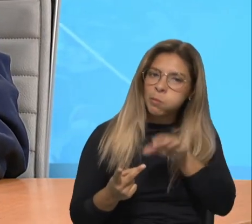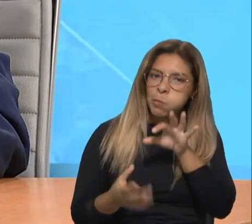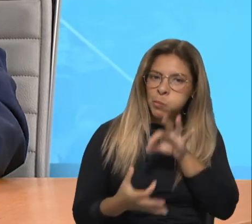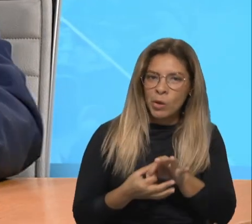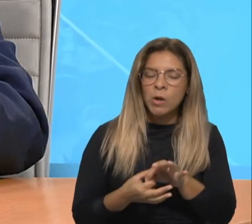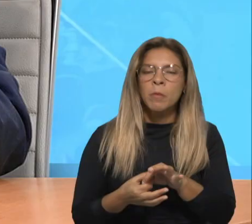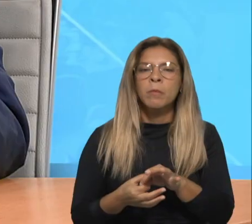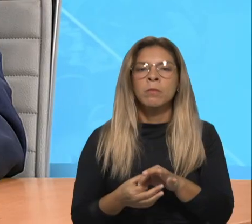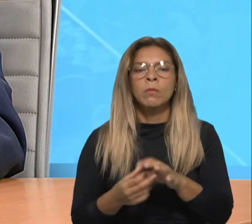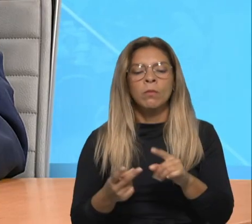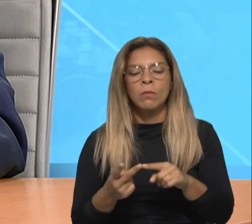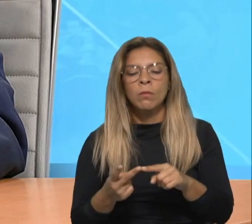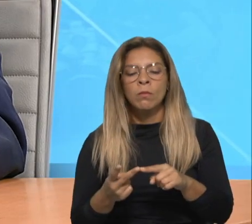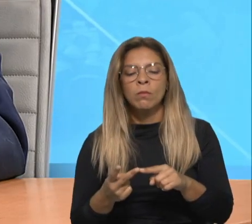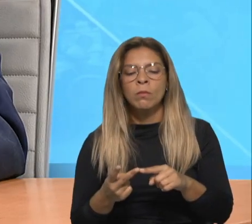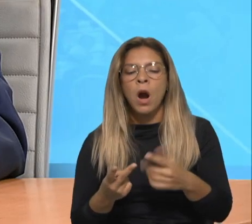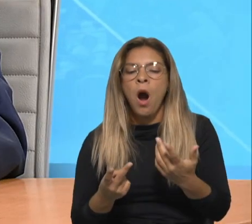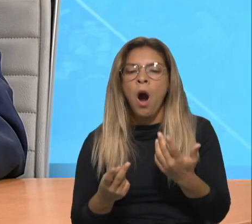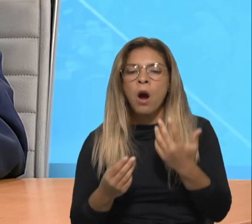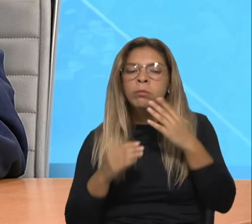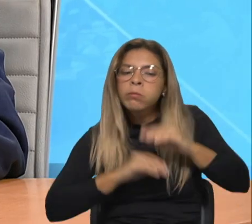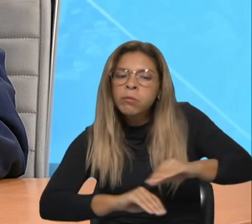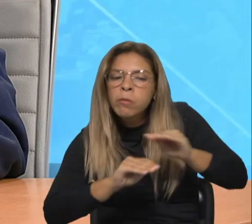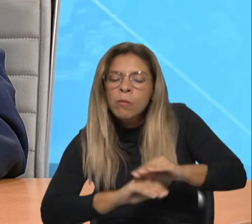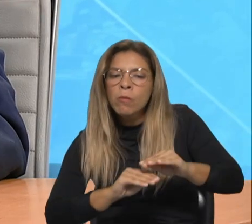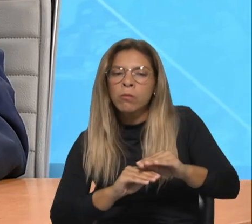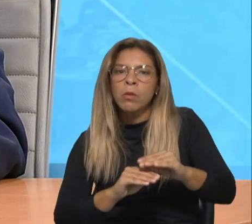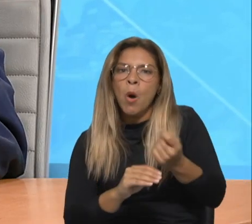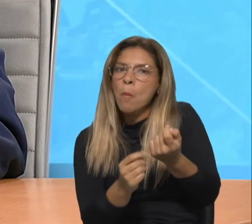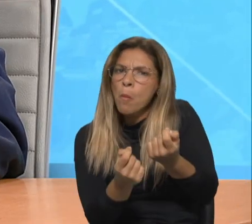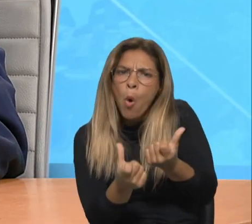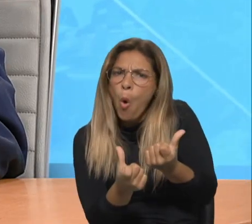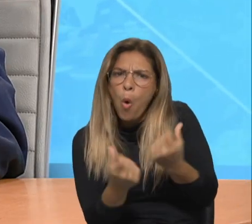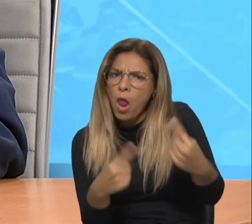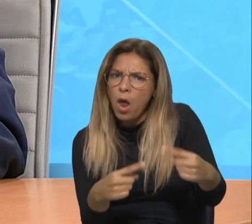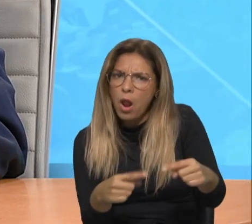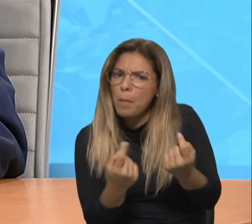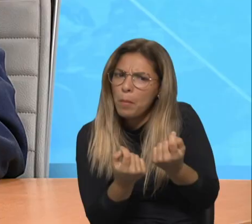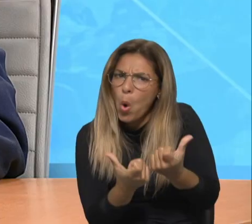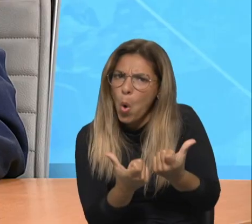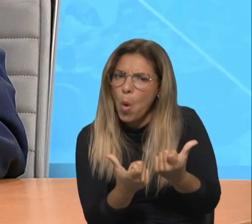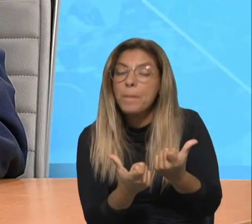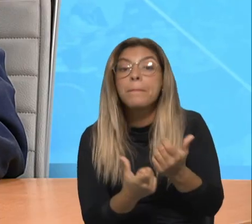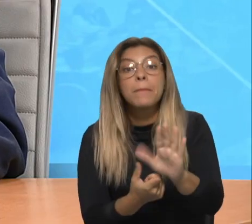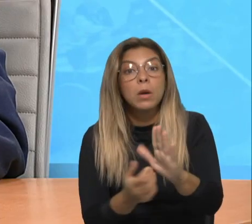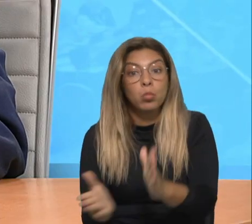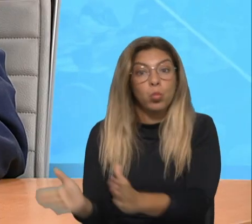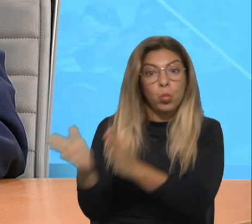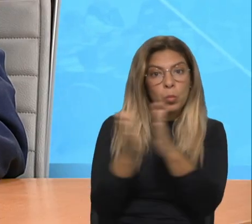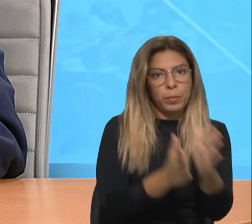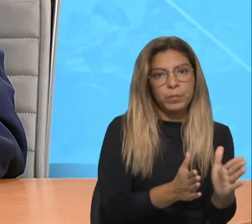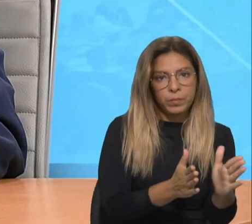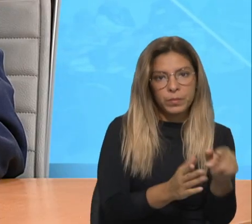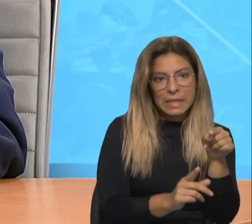E, portanto, há pouca formação de base. Isso por um lado, e depois, por outro lado, também nos